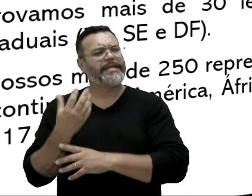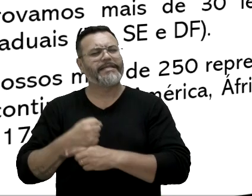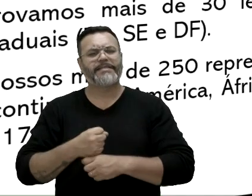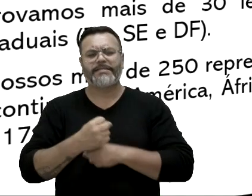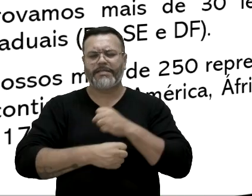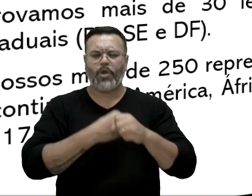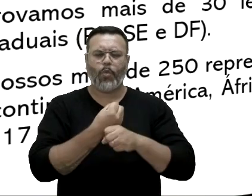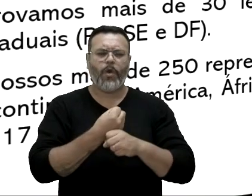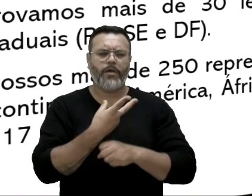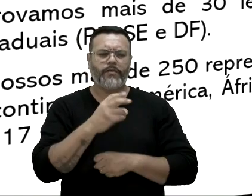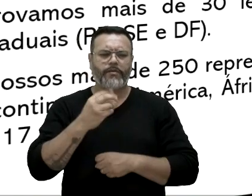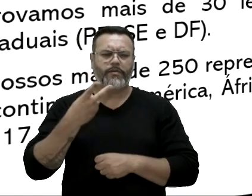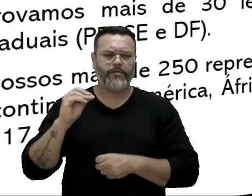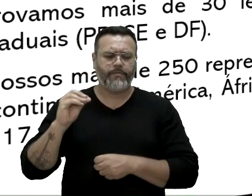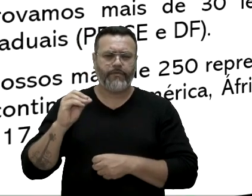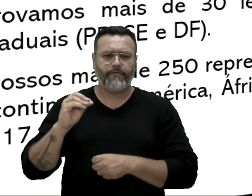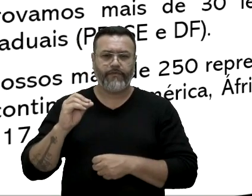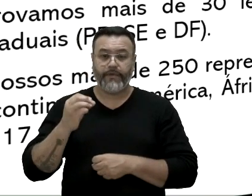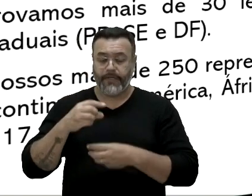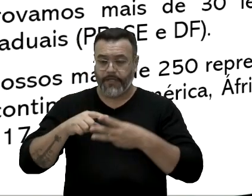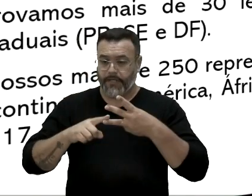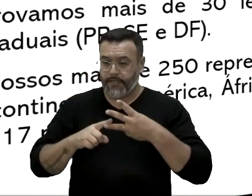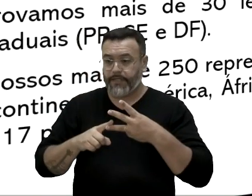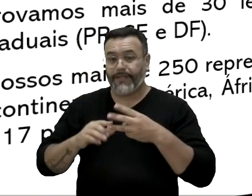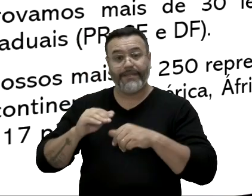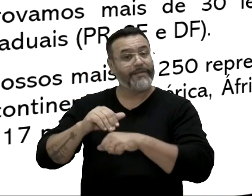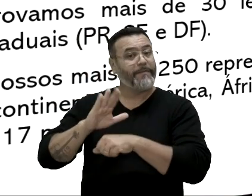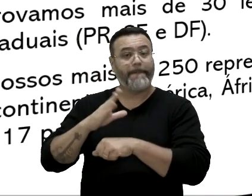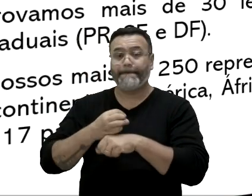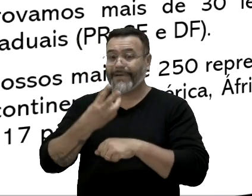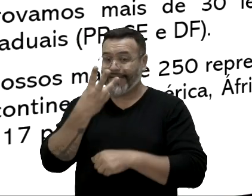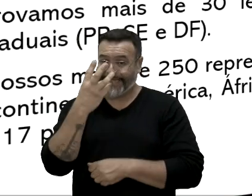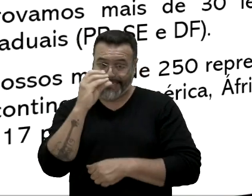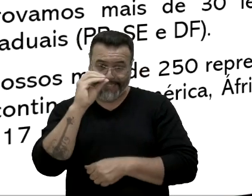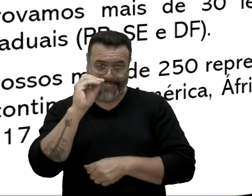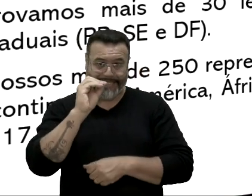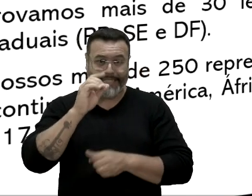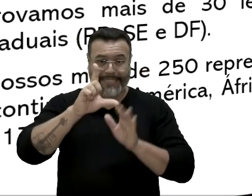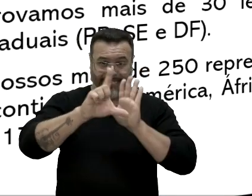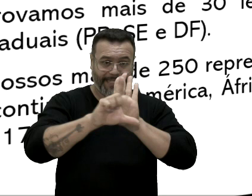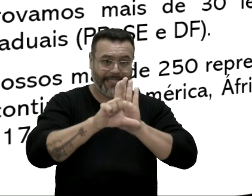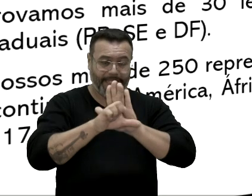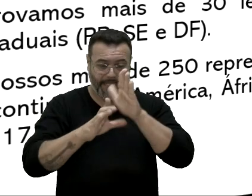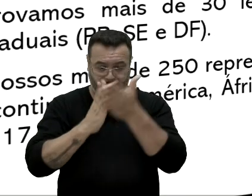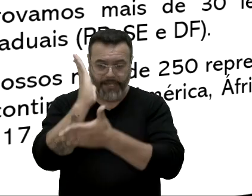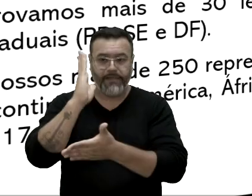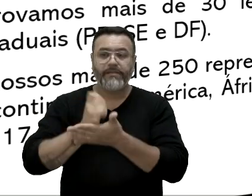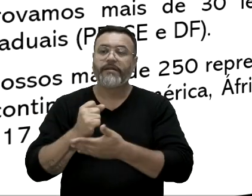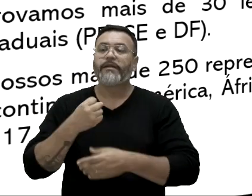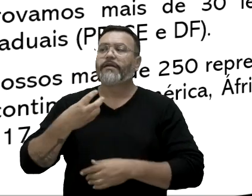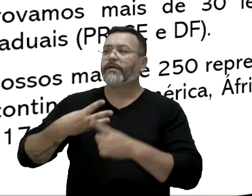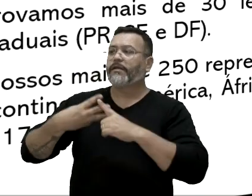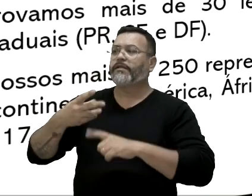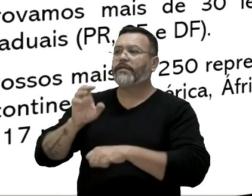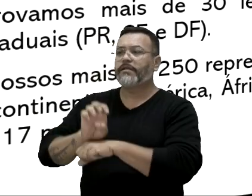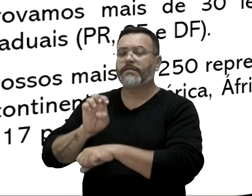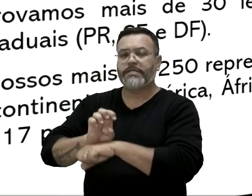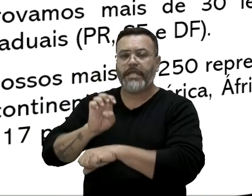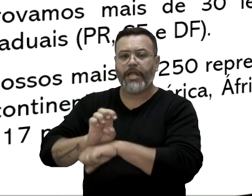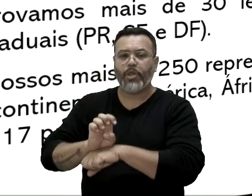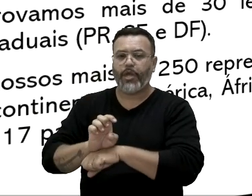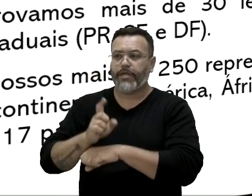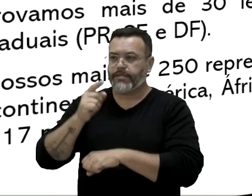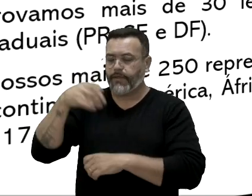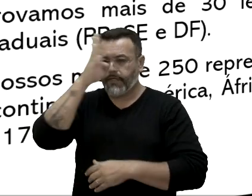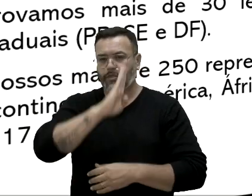3 anos foram aprovadas mais de 30 leis Maio Furta Cor, sendo que 3 delas são estaduais no nosso